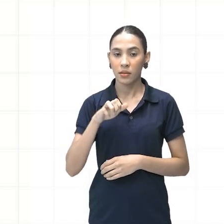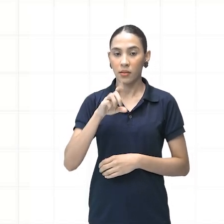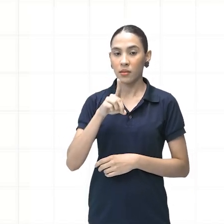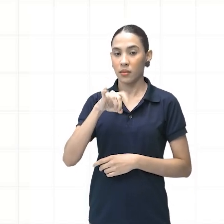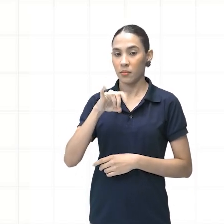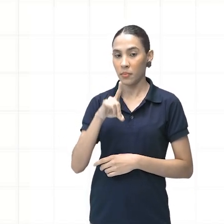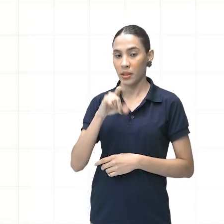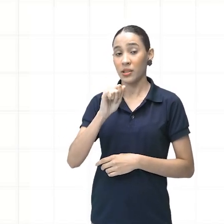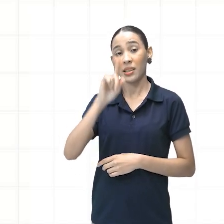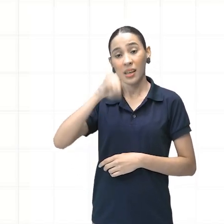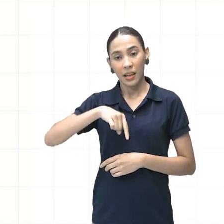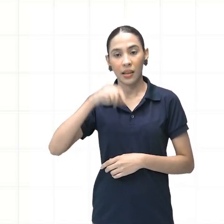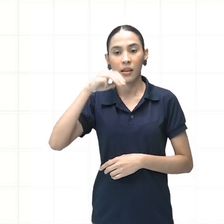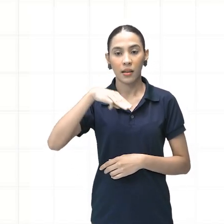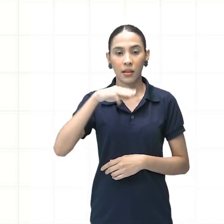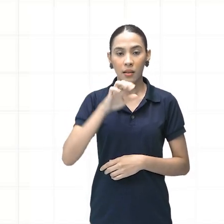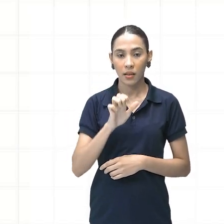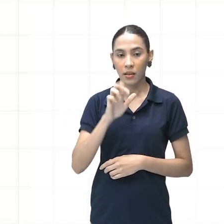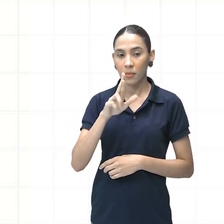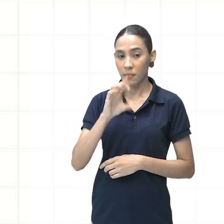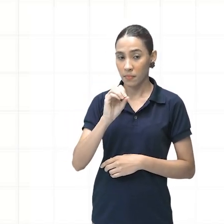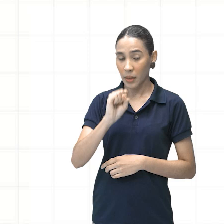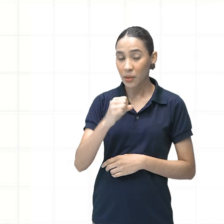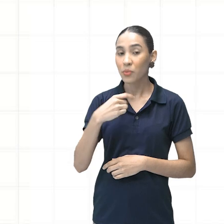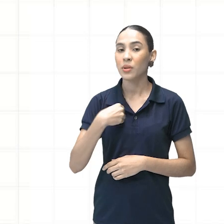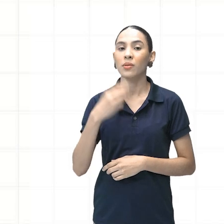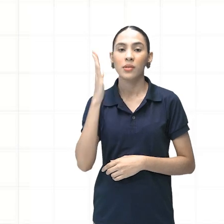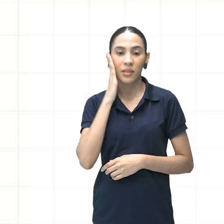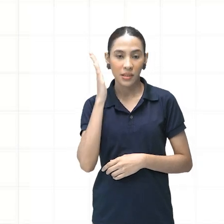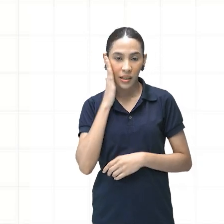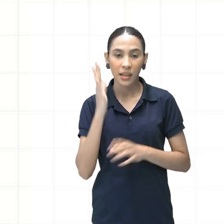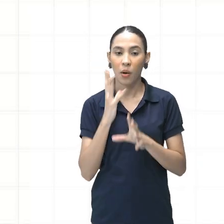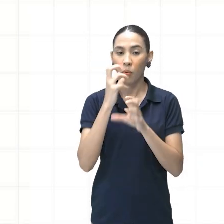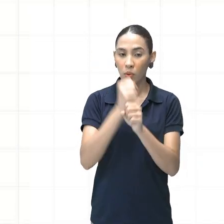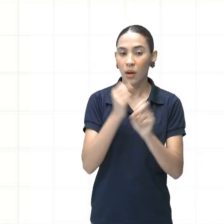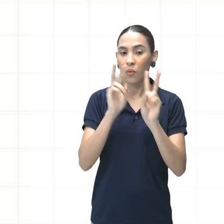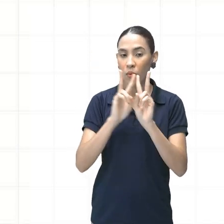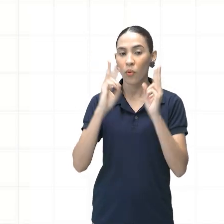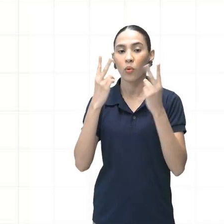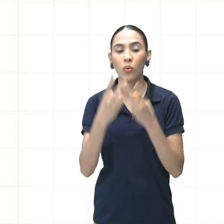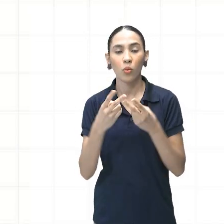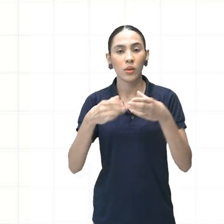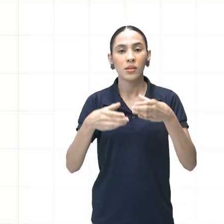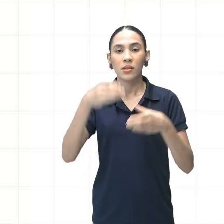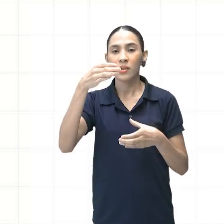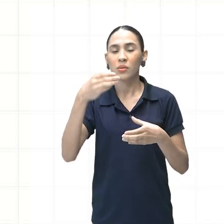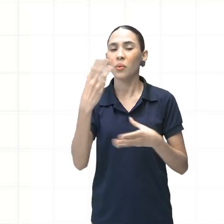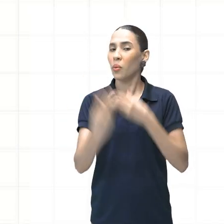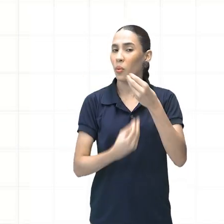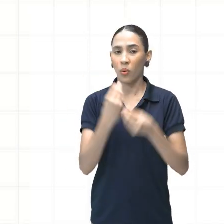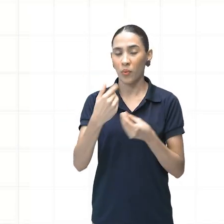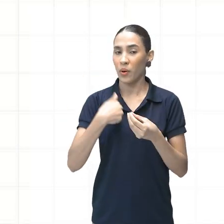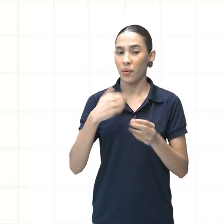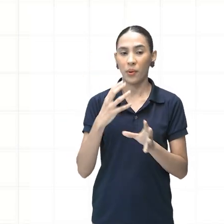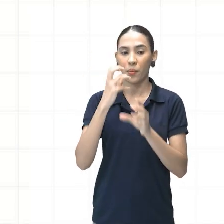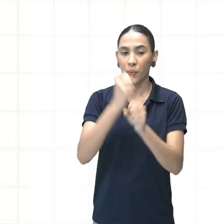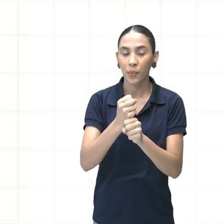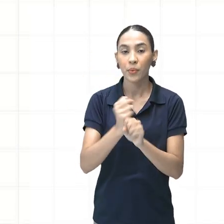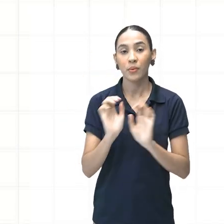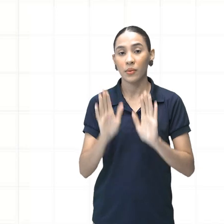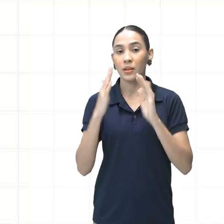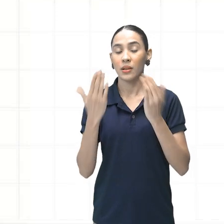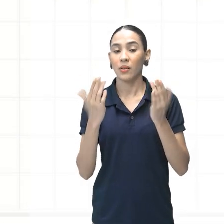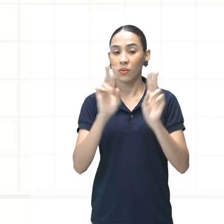metros, certo? E eu sei calcular o volume de um cilindro. Como que eu calculo o volume de um cilindro, professor? O